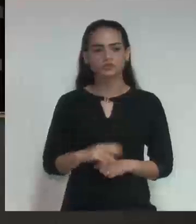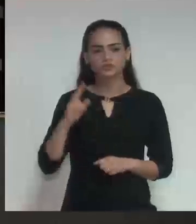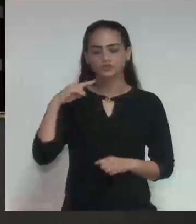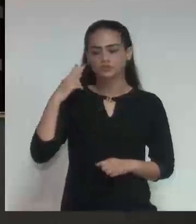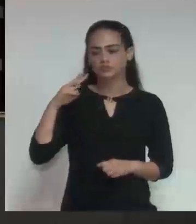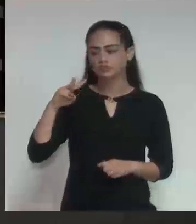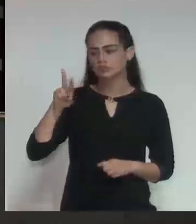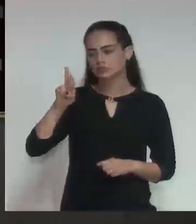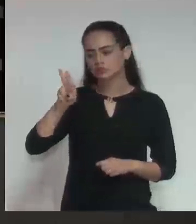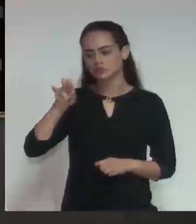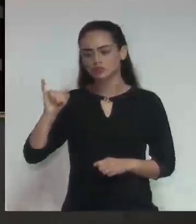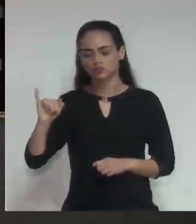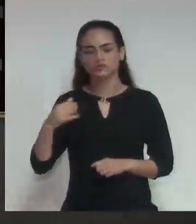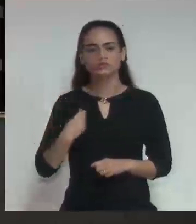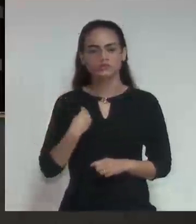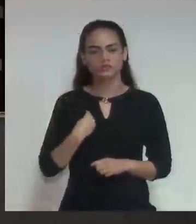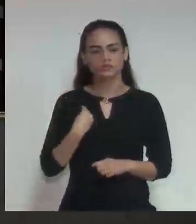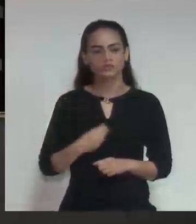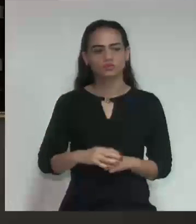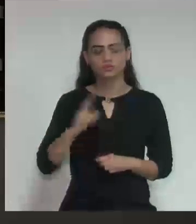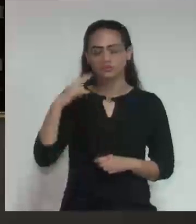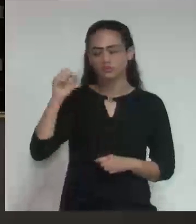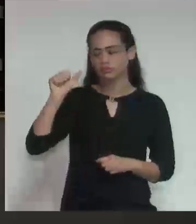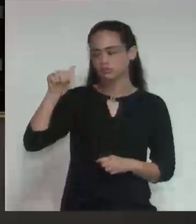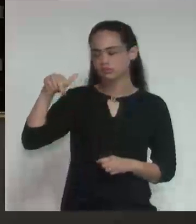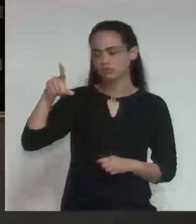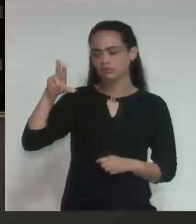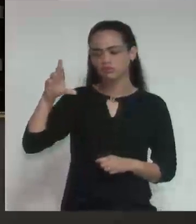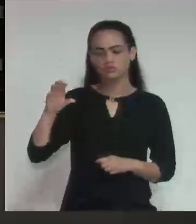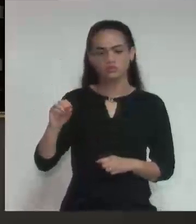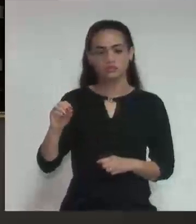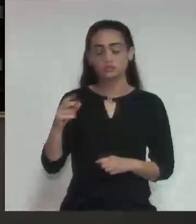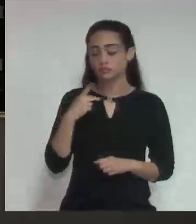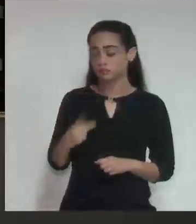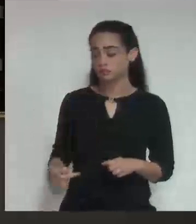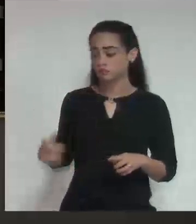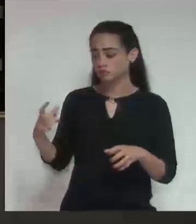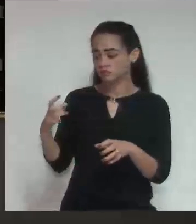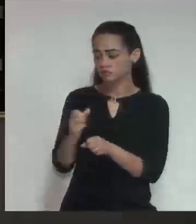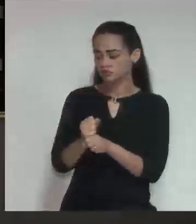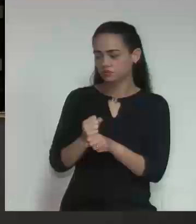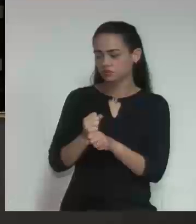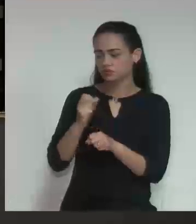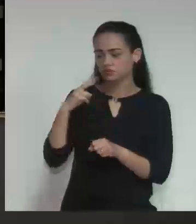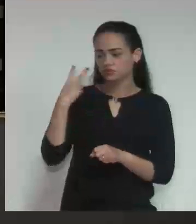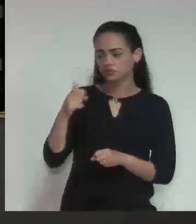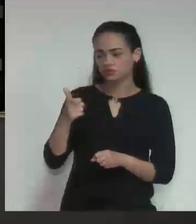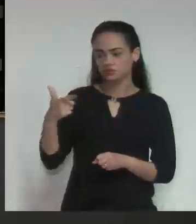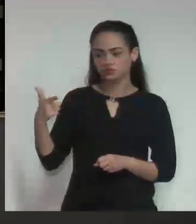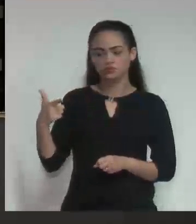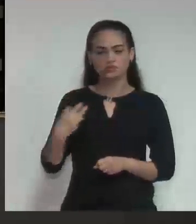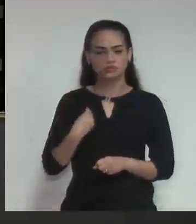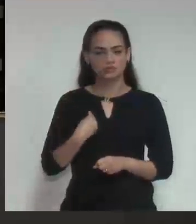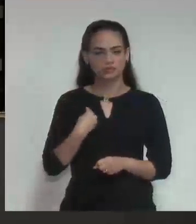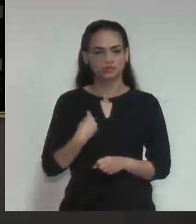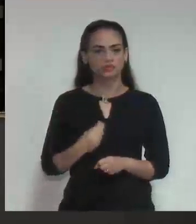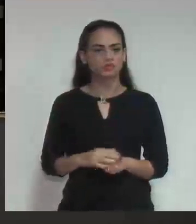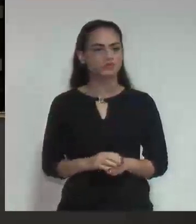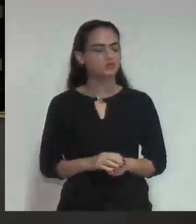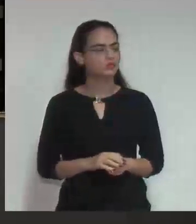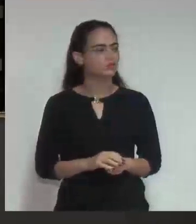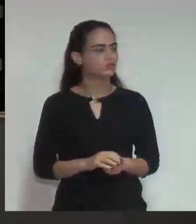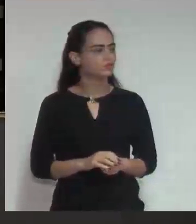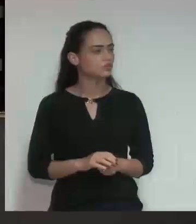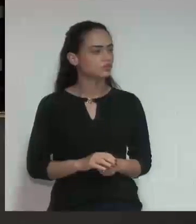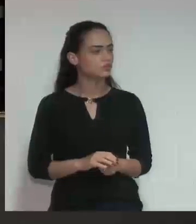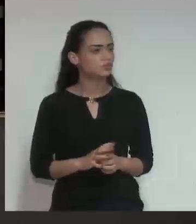Macaxeira. Presente. Vereador Sandro Rebeca. Presente. Senhor Presidente, 12 vereadores presentes.